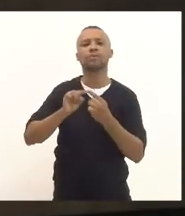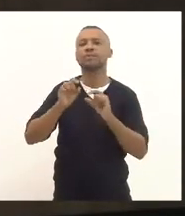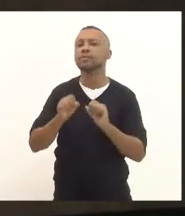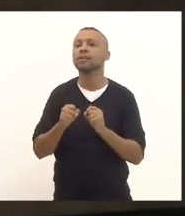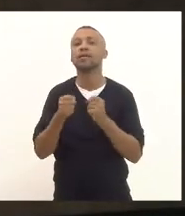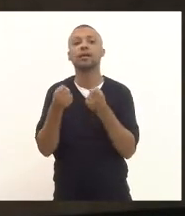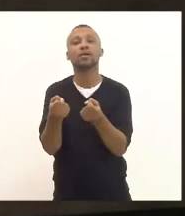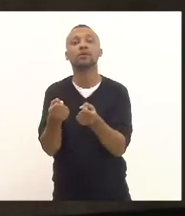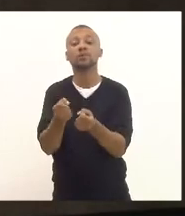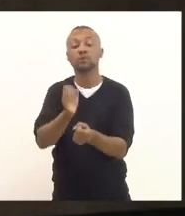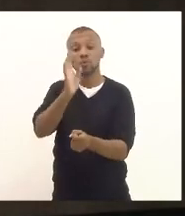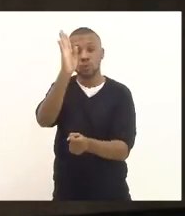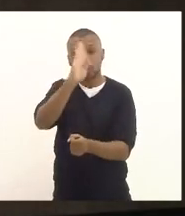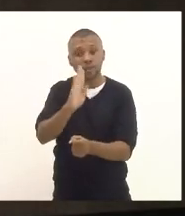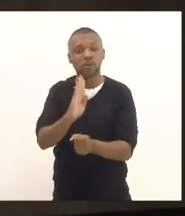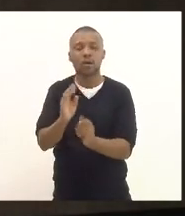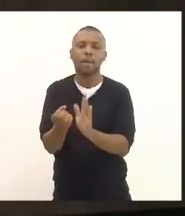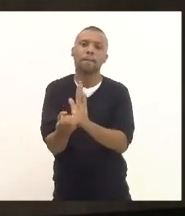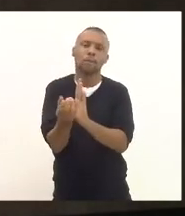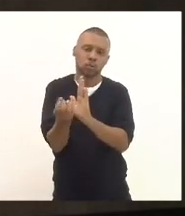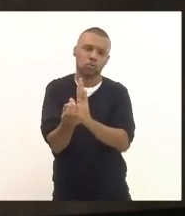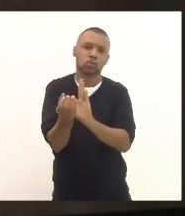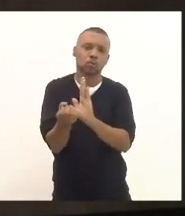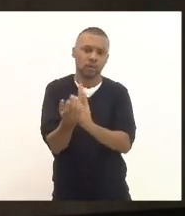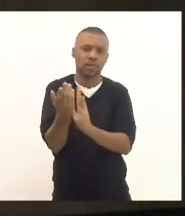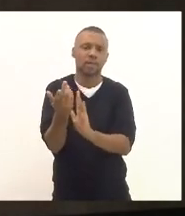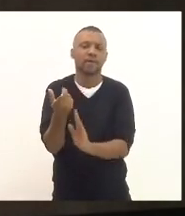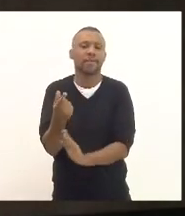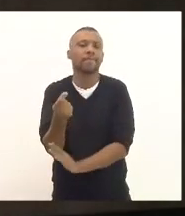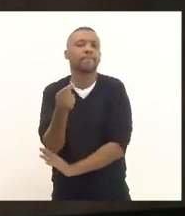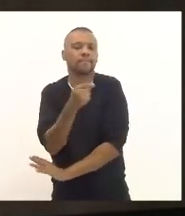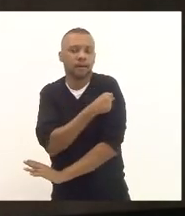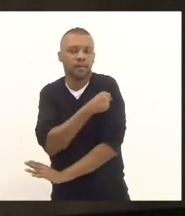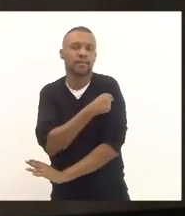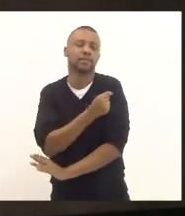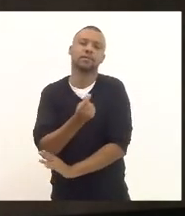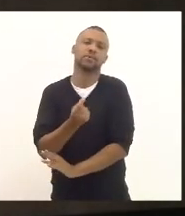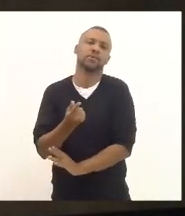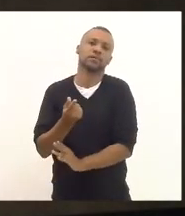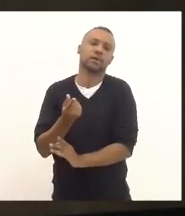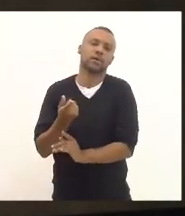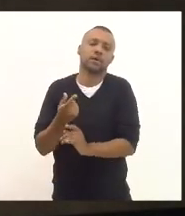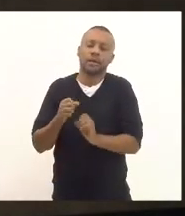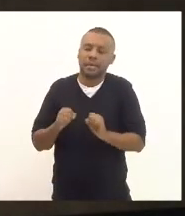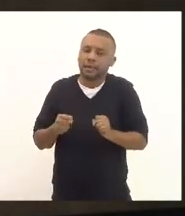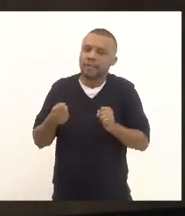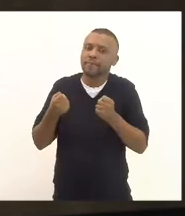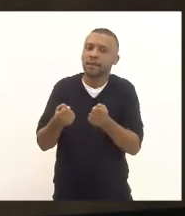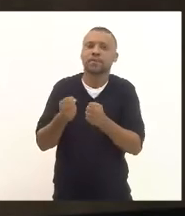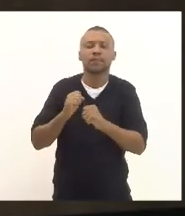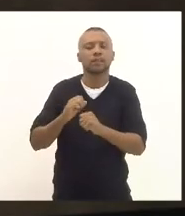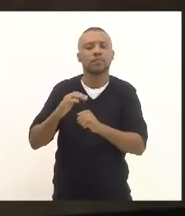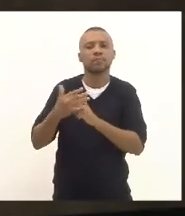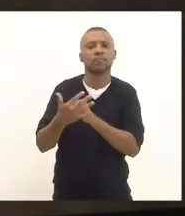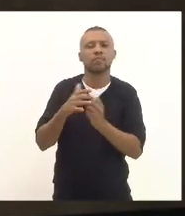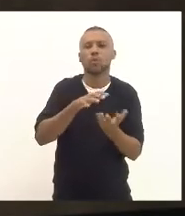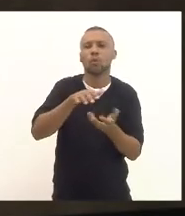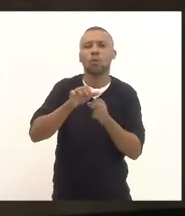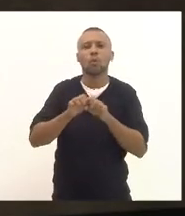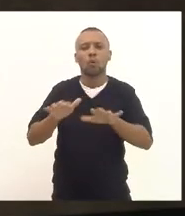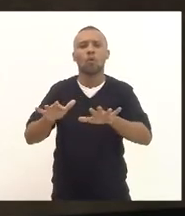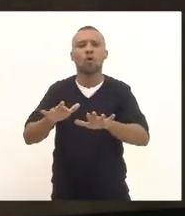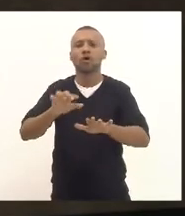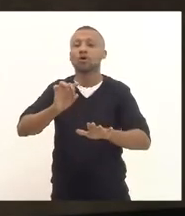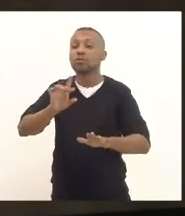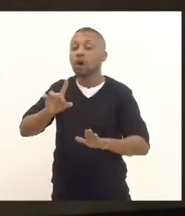que o Brasil Produza também vacinas e que enfrenta essa pandemia se é só mais um exemplo da